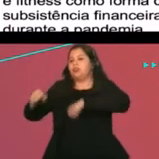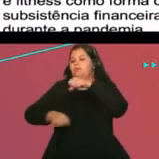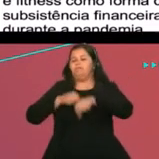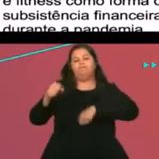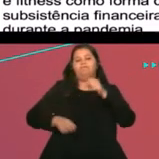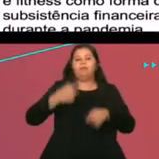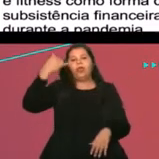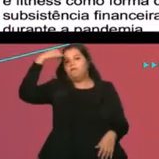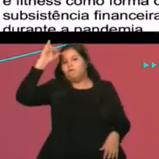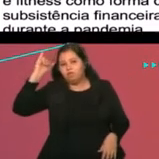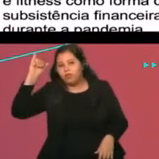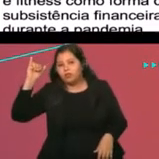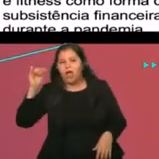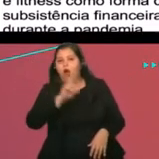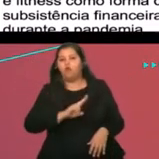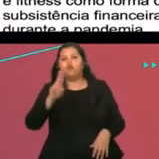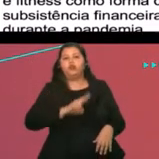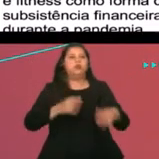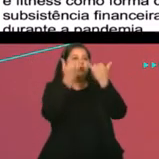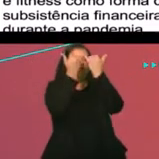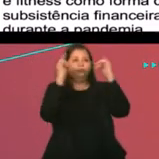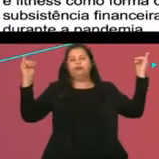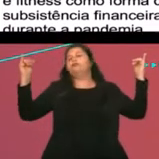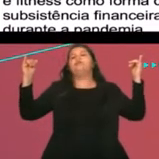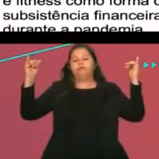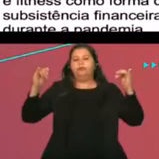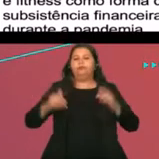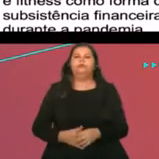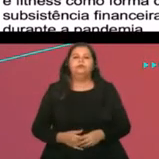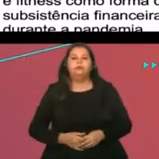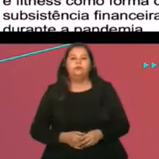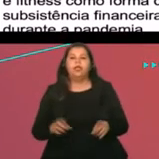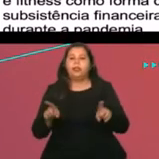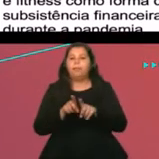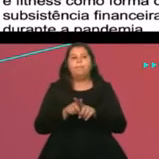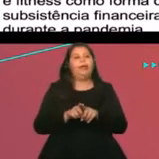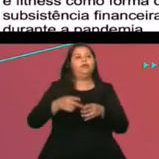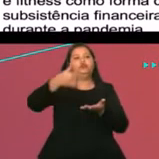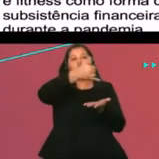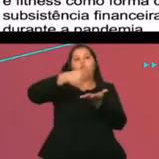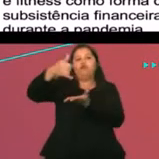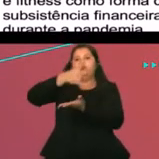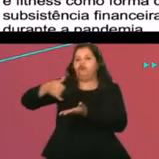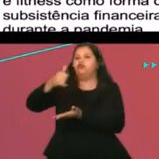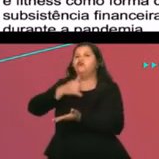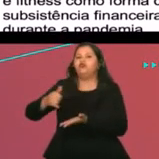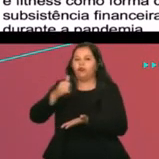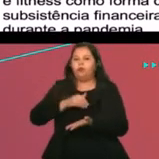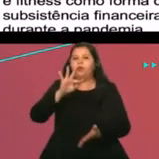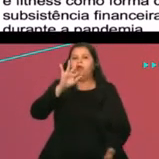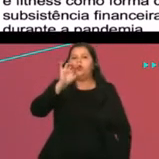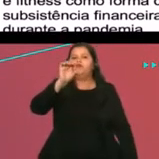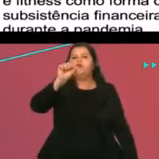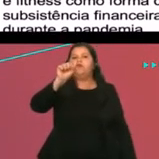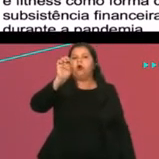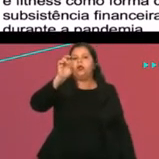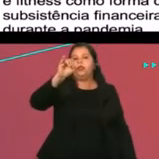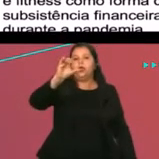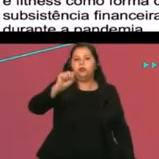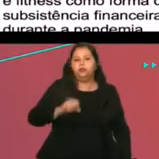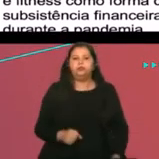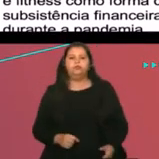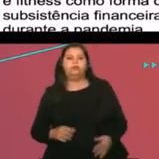obtenção da oito ciência energética EA diminuição uso e consumo de combustíveis sólidos desculpe combustíveis fósseis